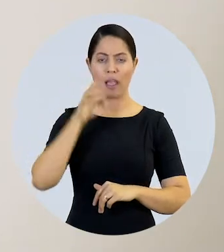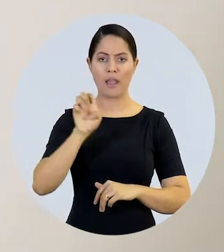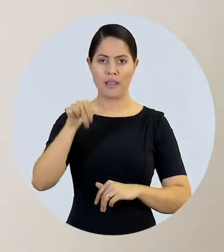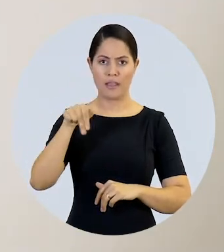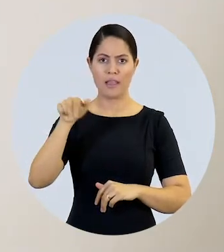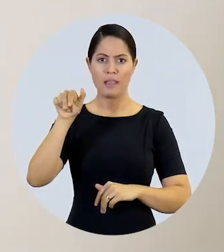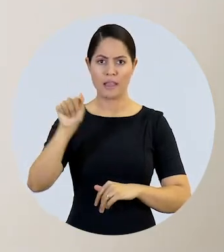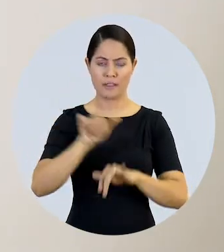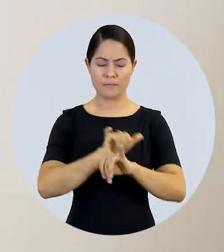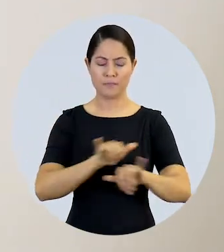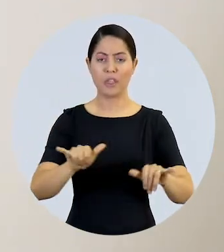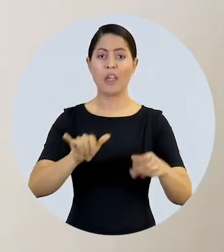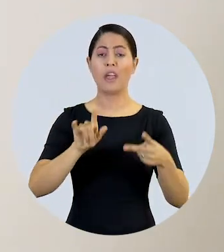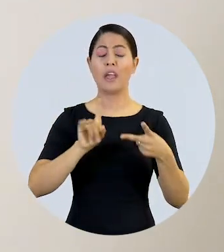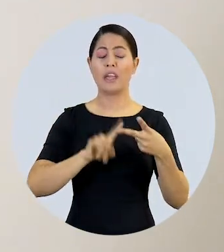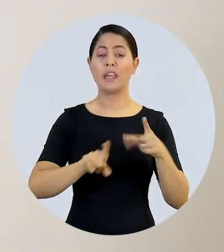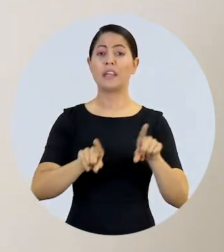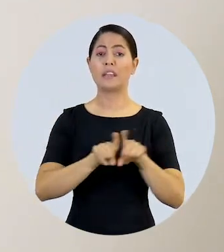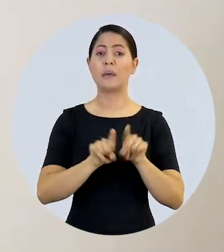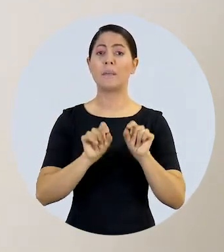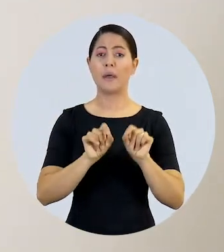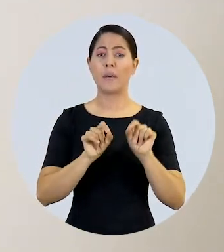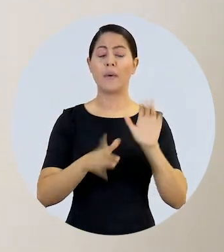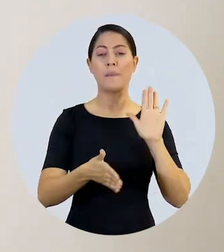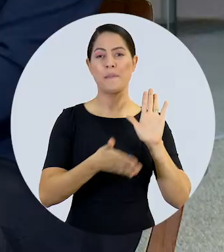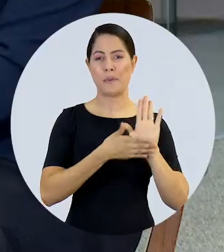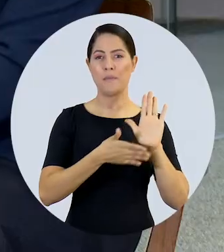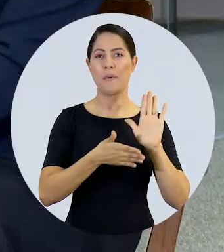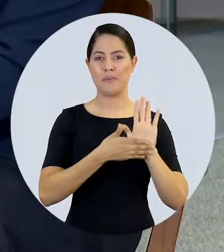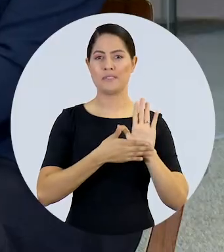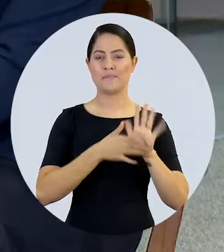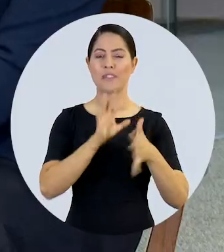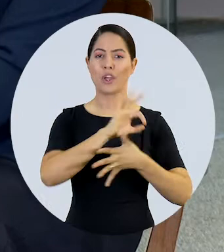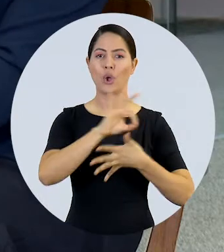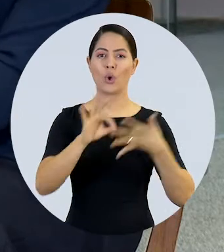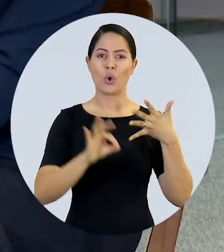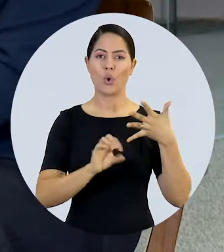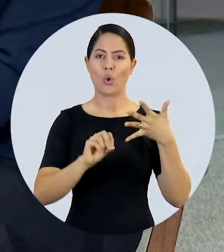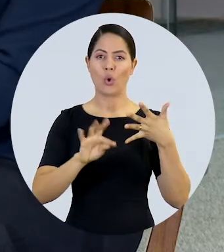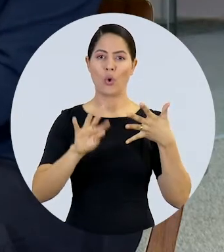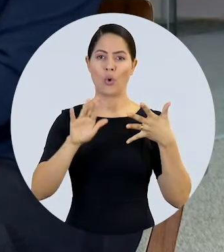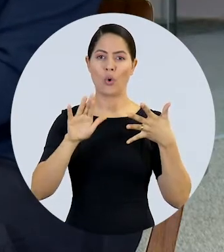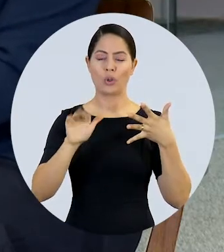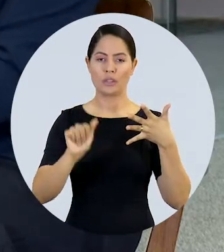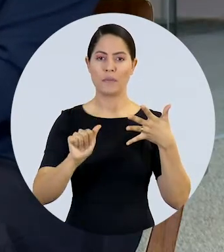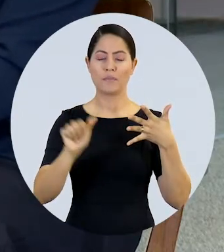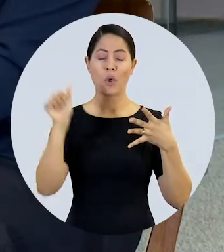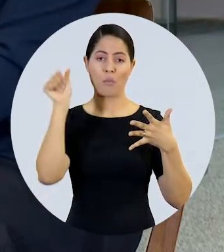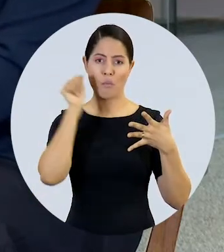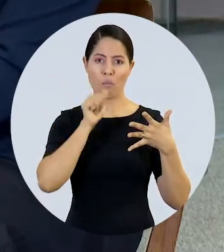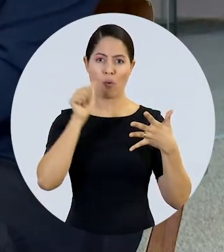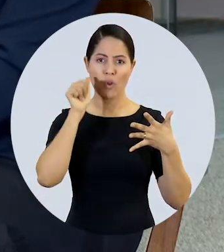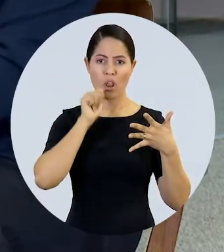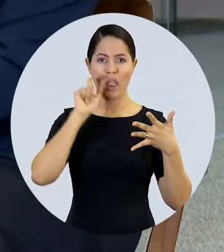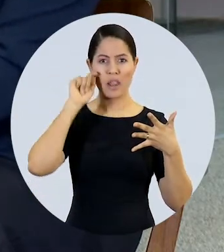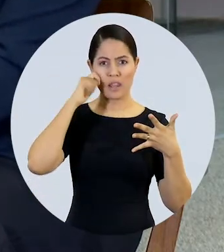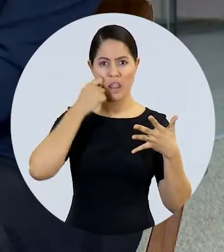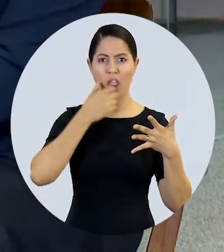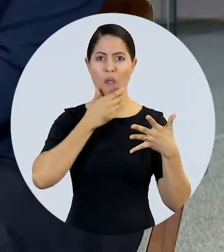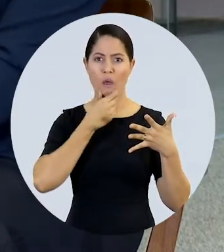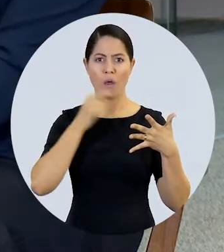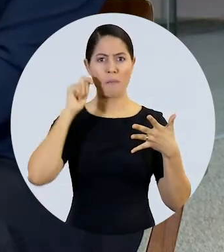Nacional de Advocacia, e propomos ainda as cotas para negros ou mulheres